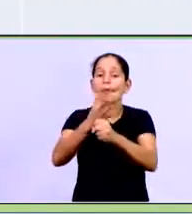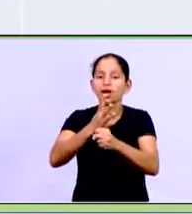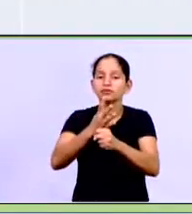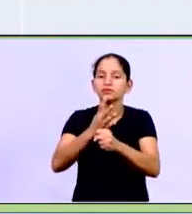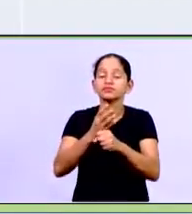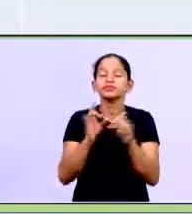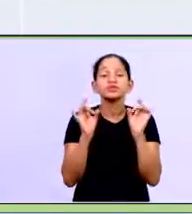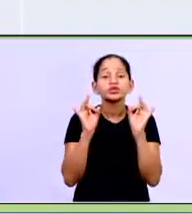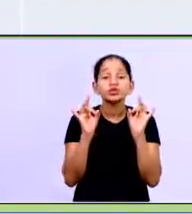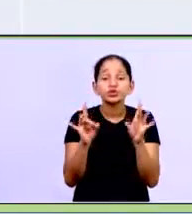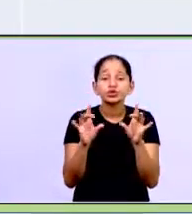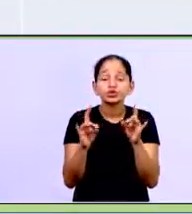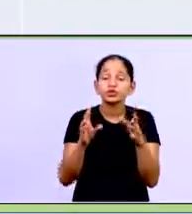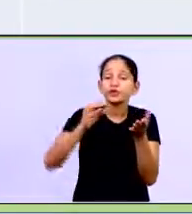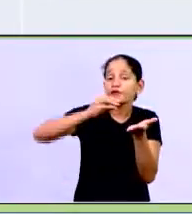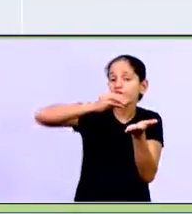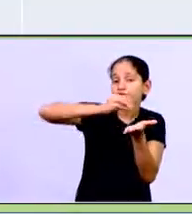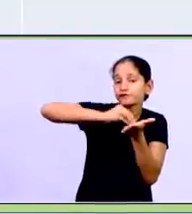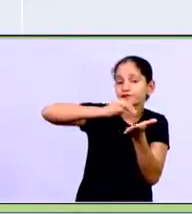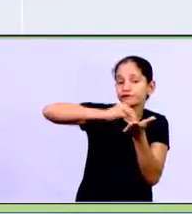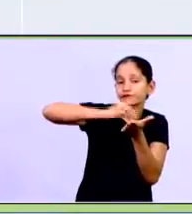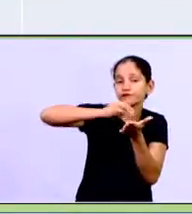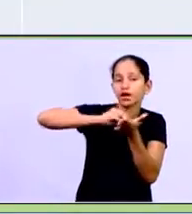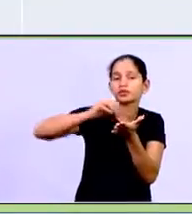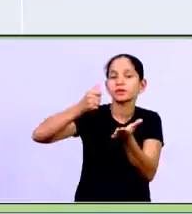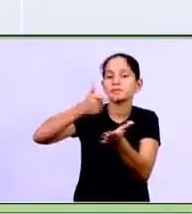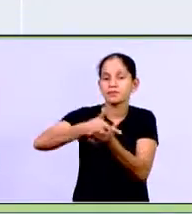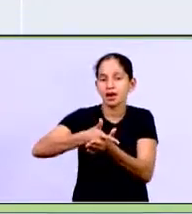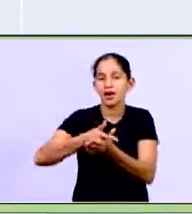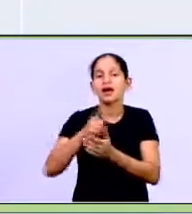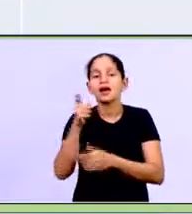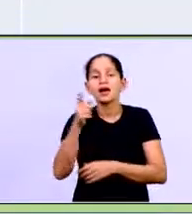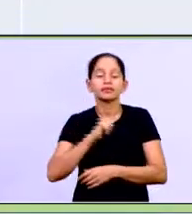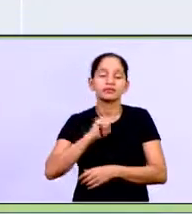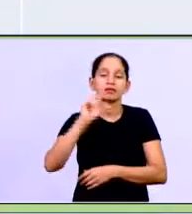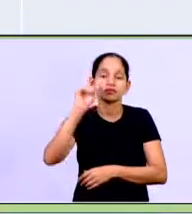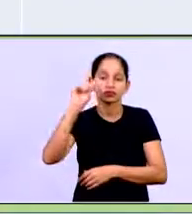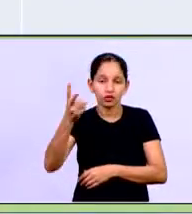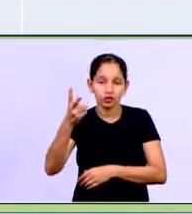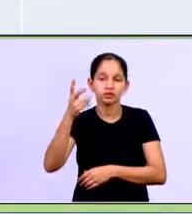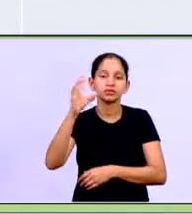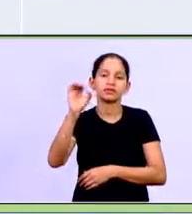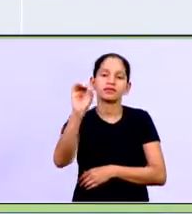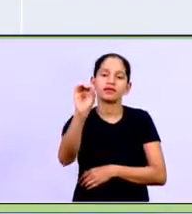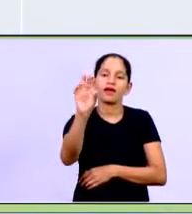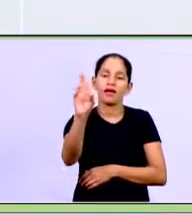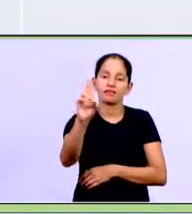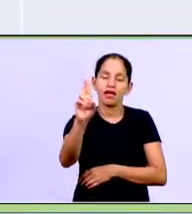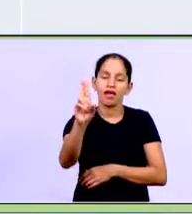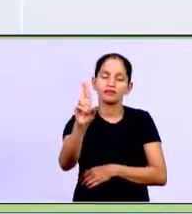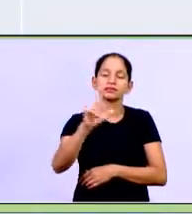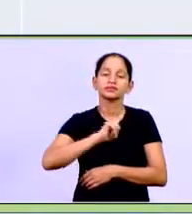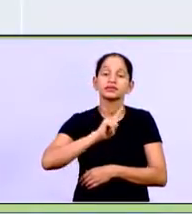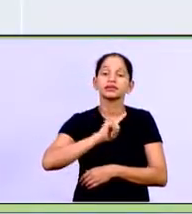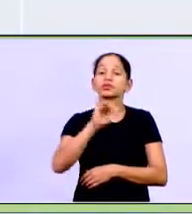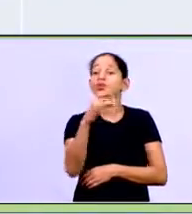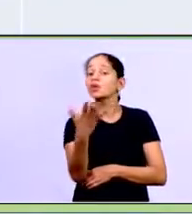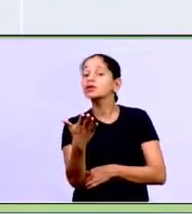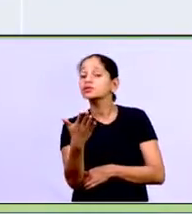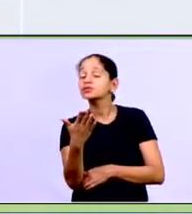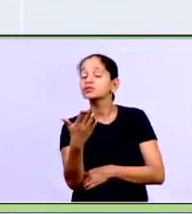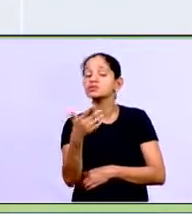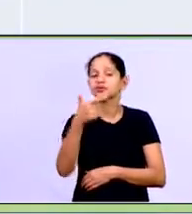calculada em cima do que eu estou devendo. O que eu estou devendo? 2.500. 10% de 2.500 vai dar quanto?